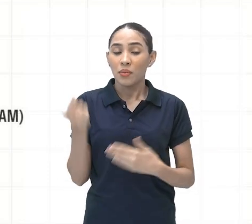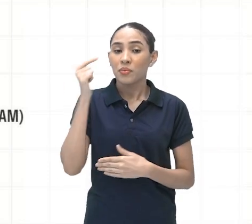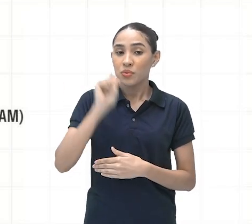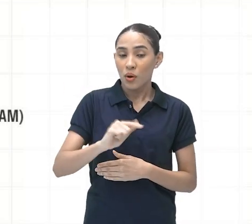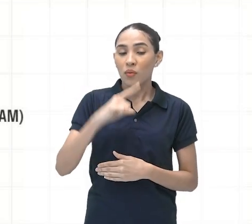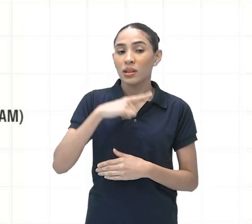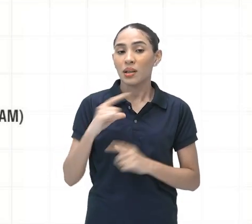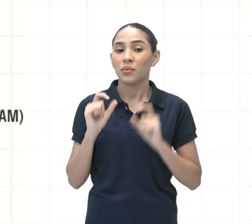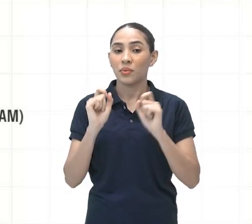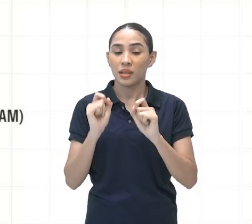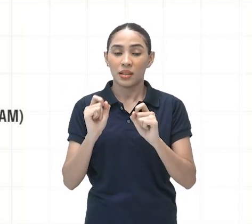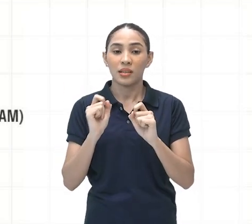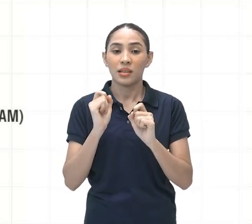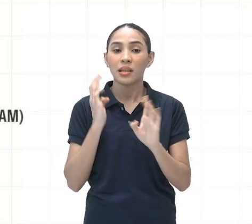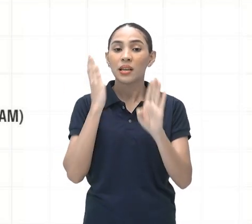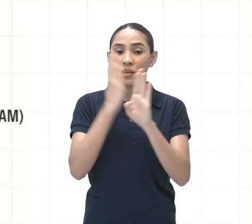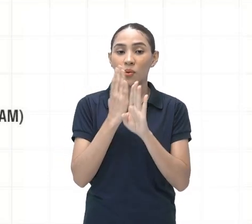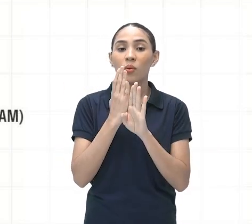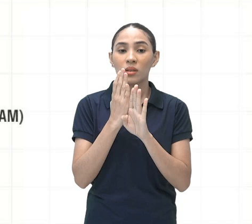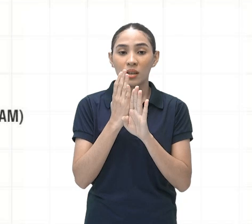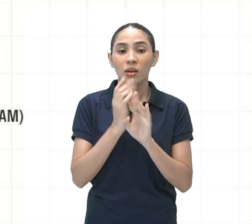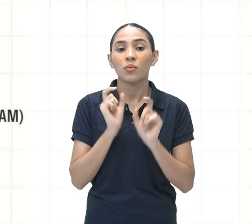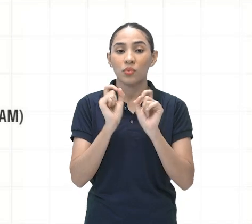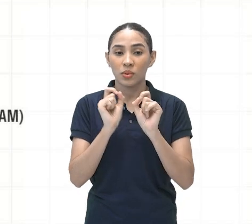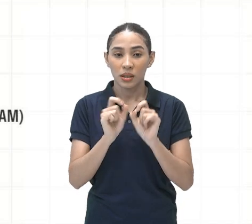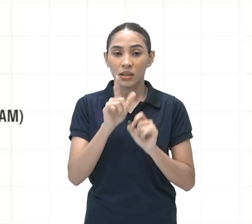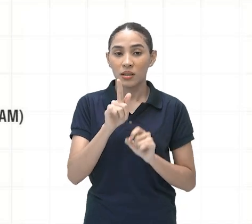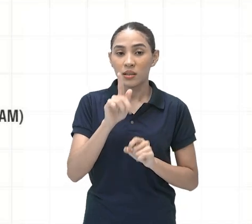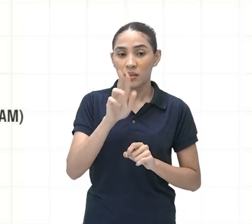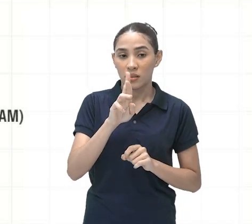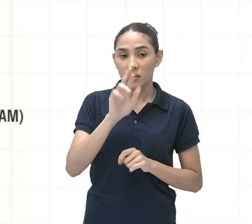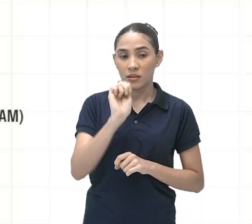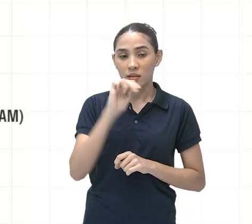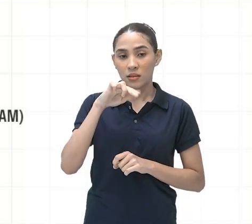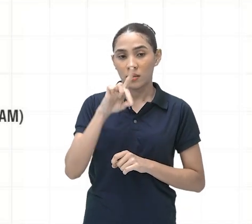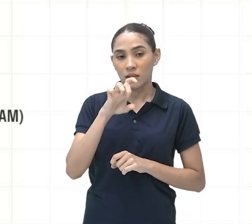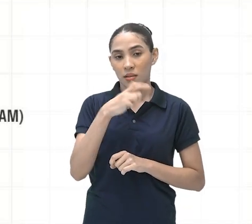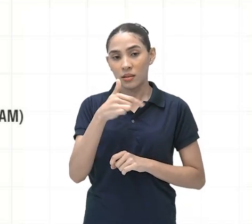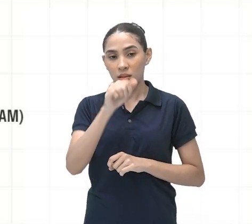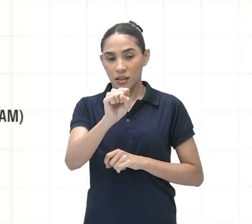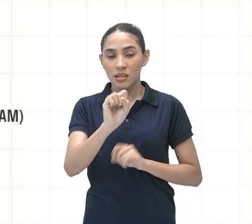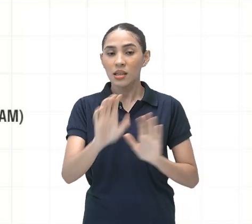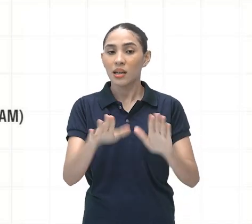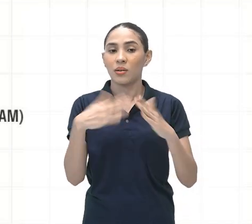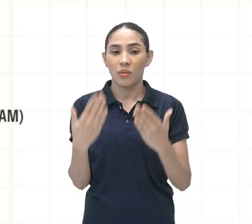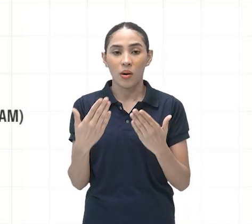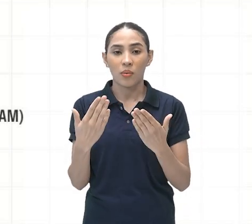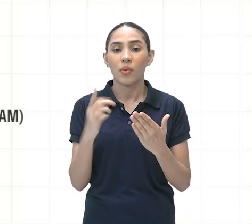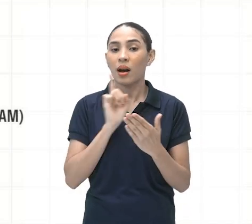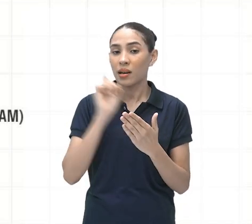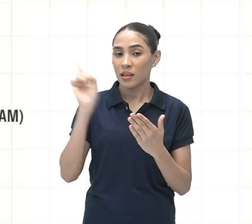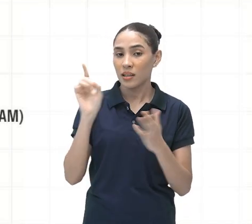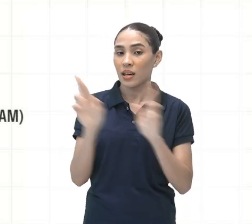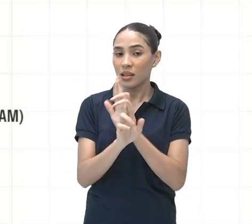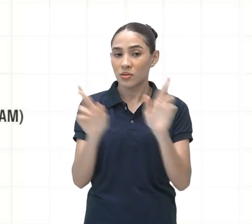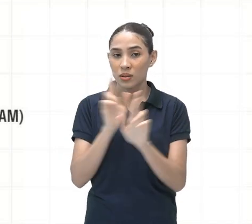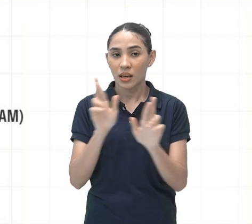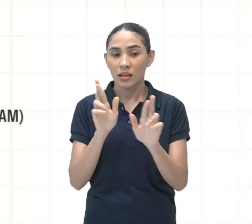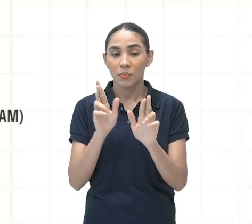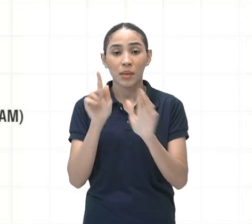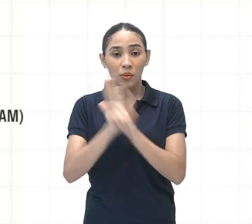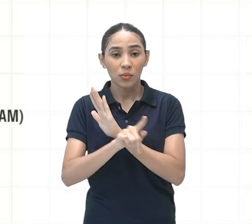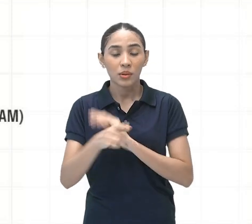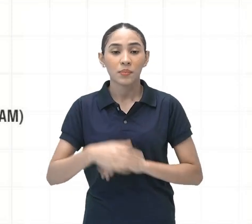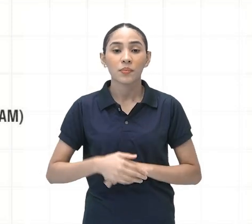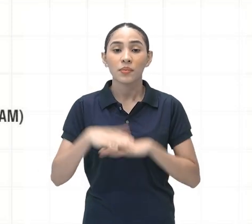eu tenho aí que identificar as minhas grandezas, né? Quais são as grandezas relacionadas nesse problema?